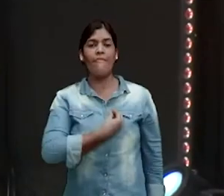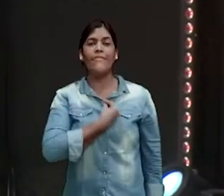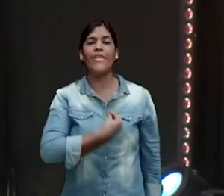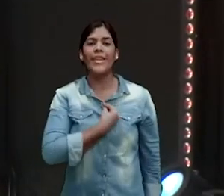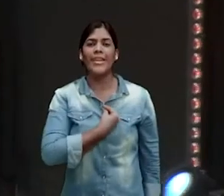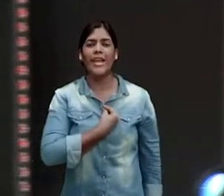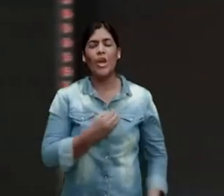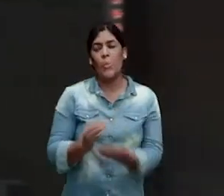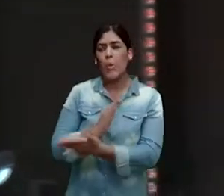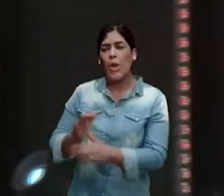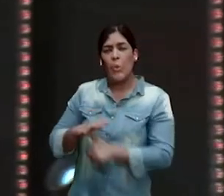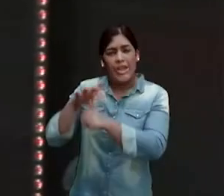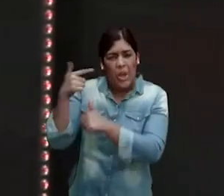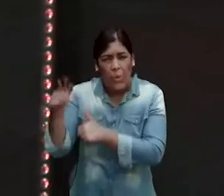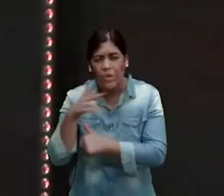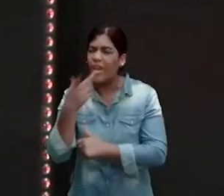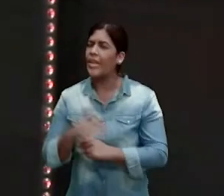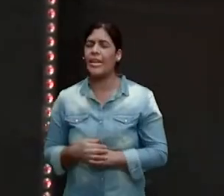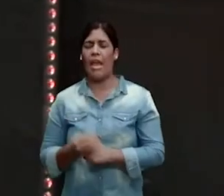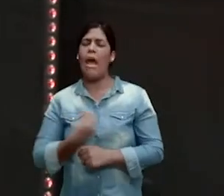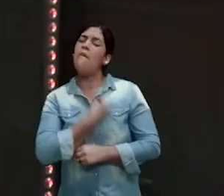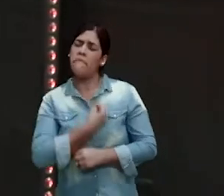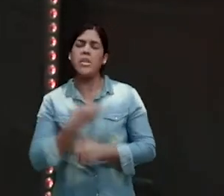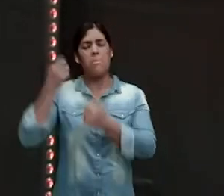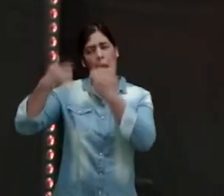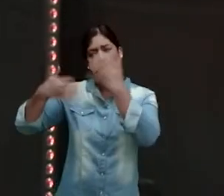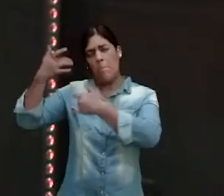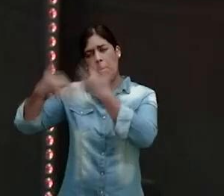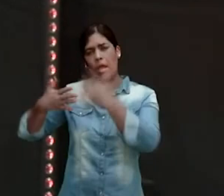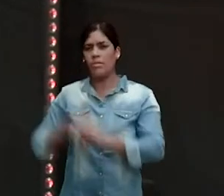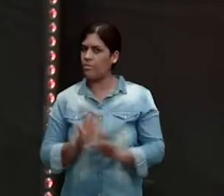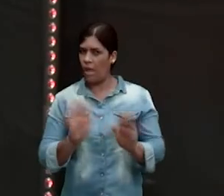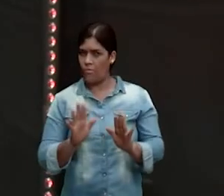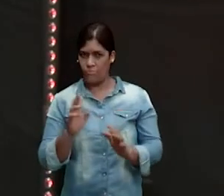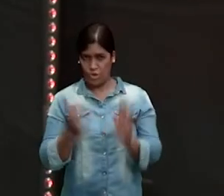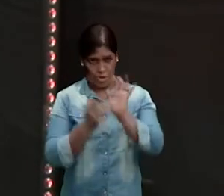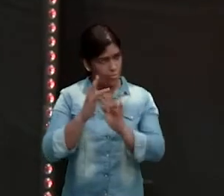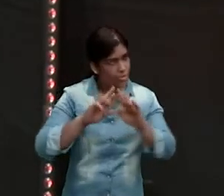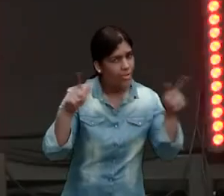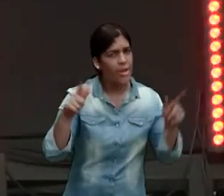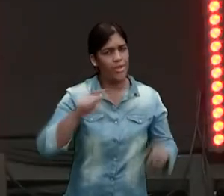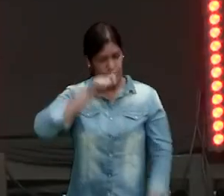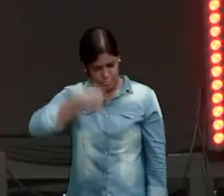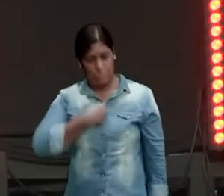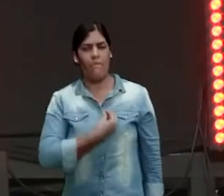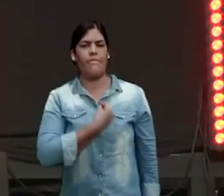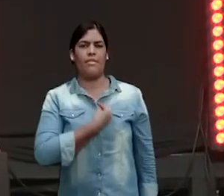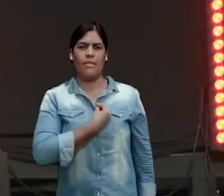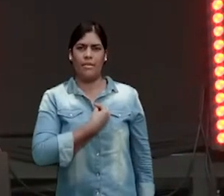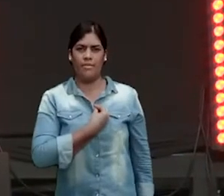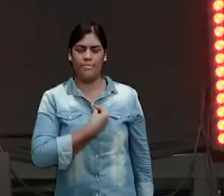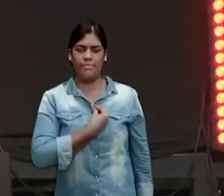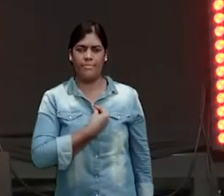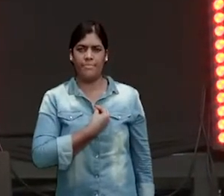qualquer um dizia diria Olha a vida é assim assim assado Jesus dizia eu sou a vida e